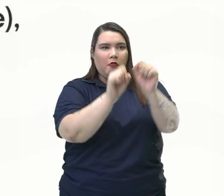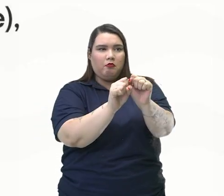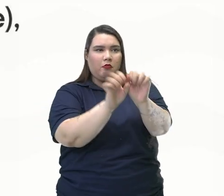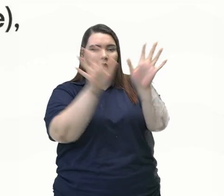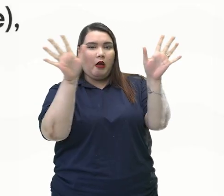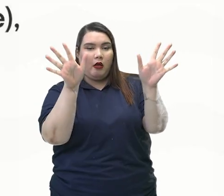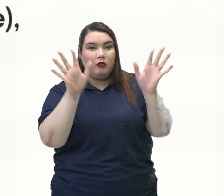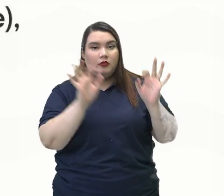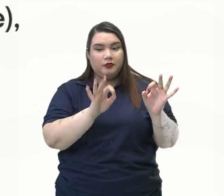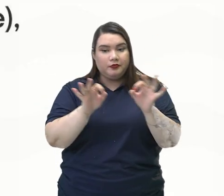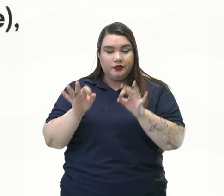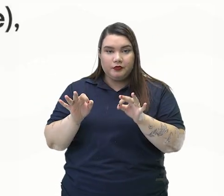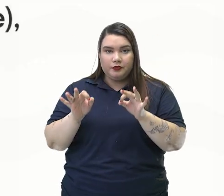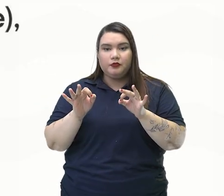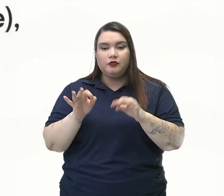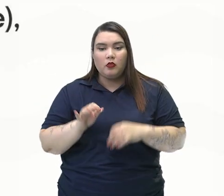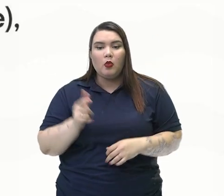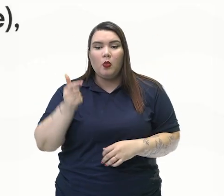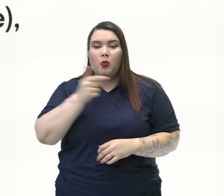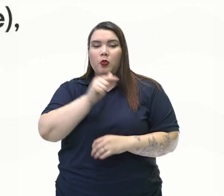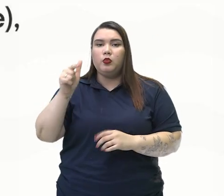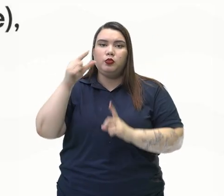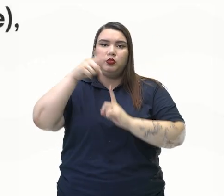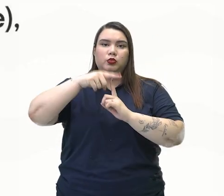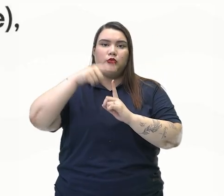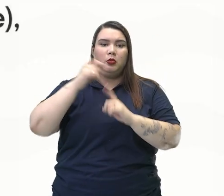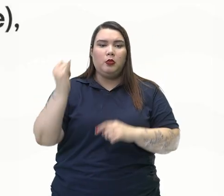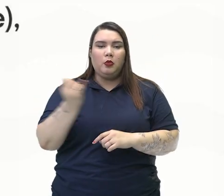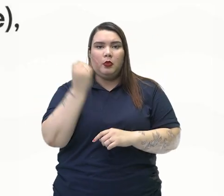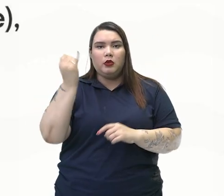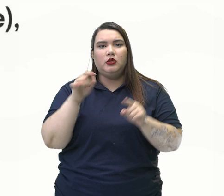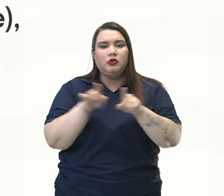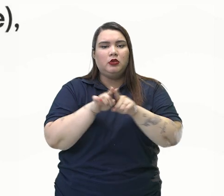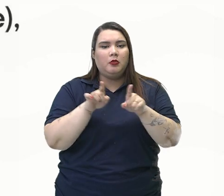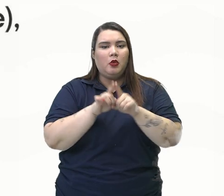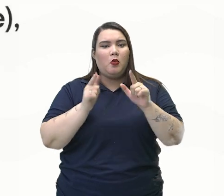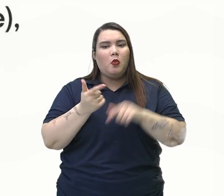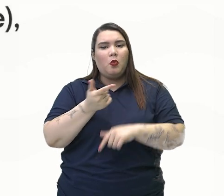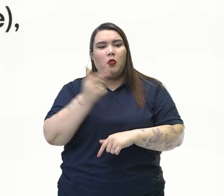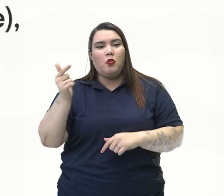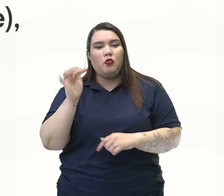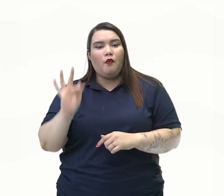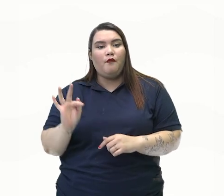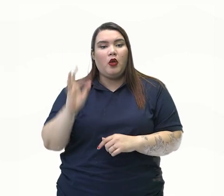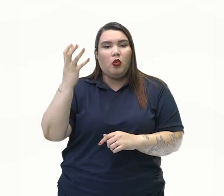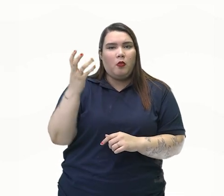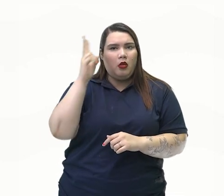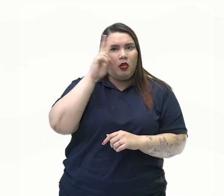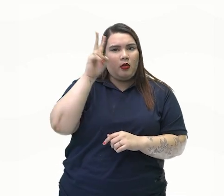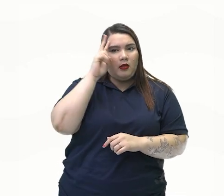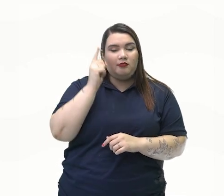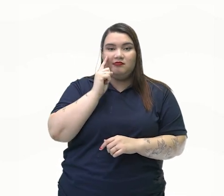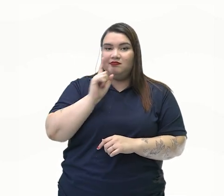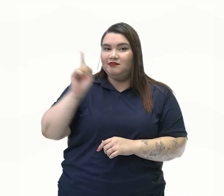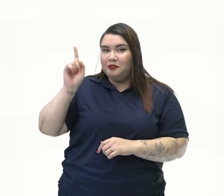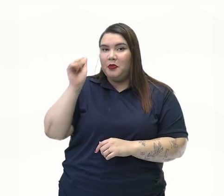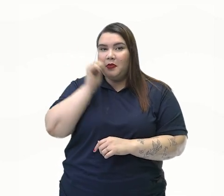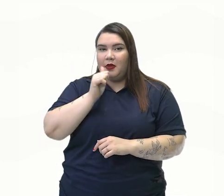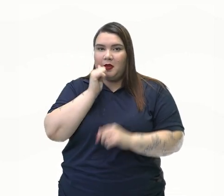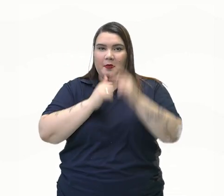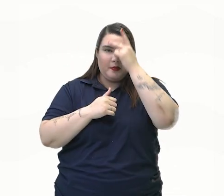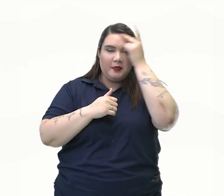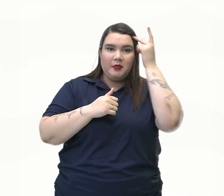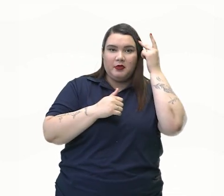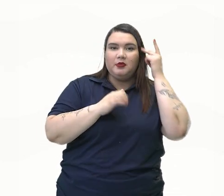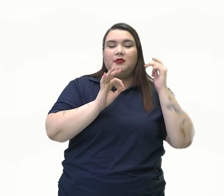direções. Uma outra situação também muito importante são esses fenômenos. Olha lá. Novamente, a Cecília